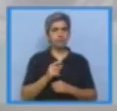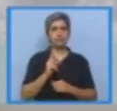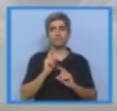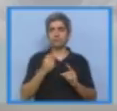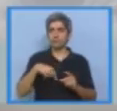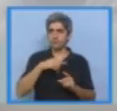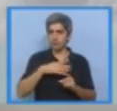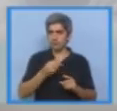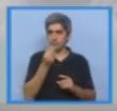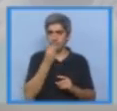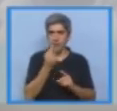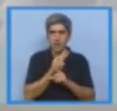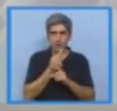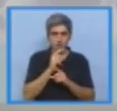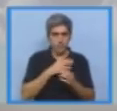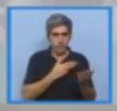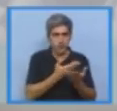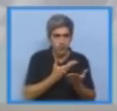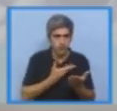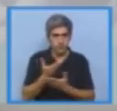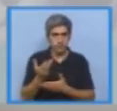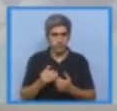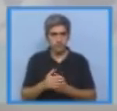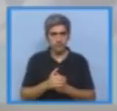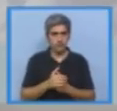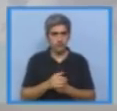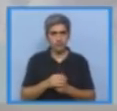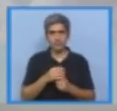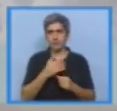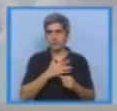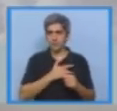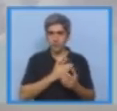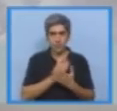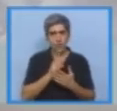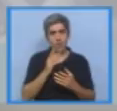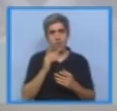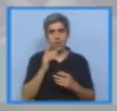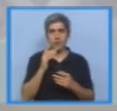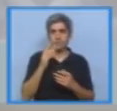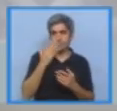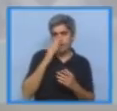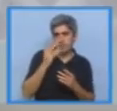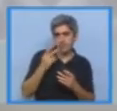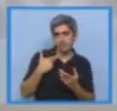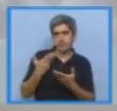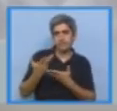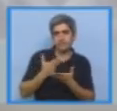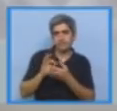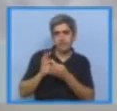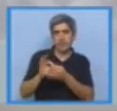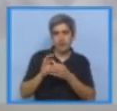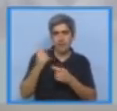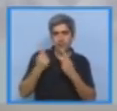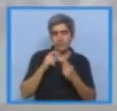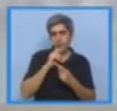nós nos queremos alimentar nas nossas relações? De amores que são só aparentes, não é? Nós, nas nossas relações afetivas, podemos